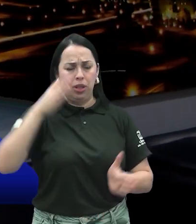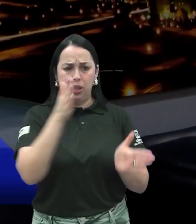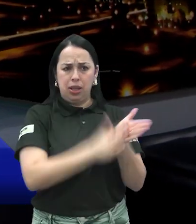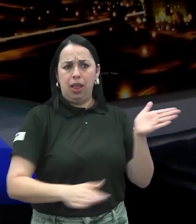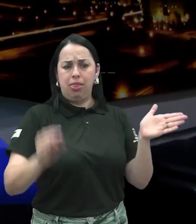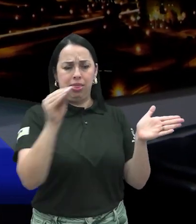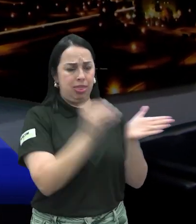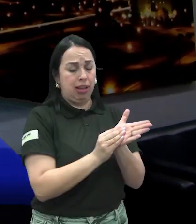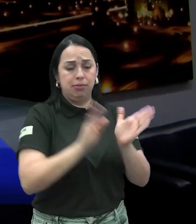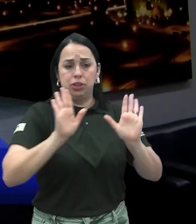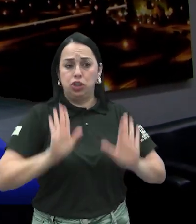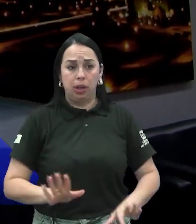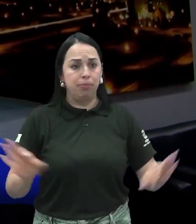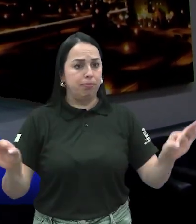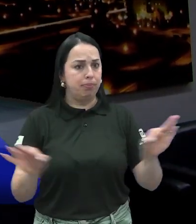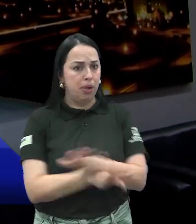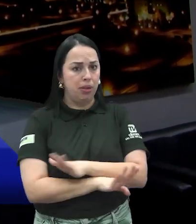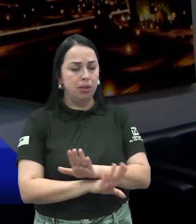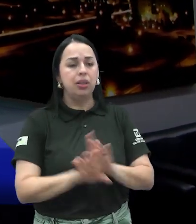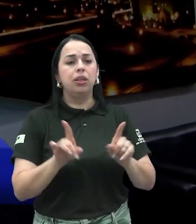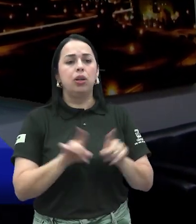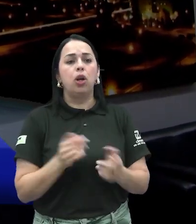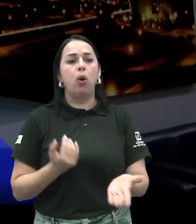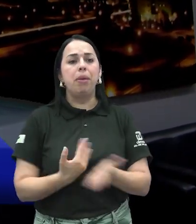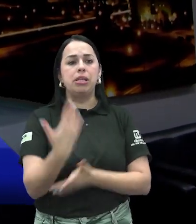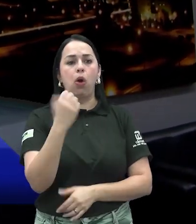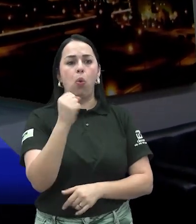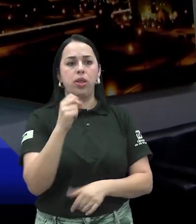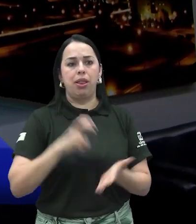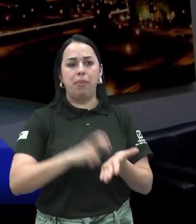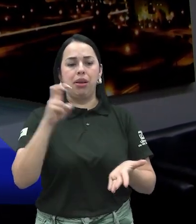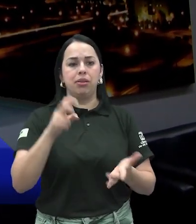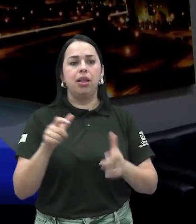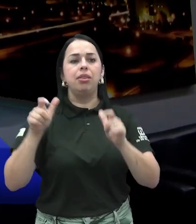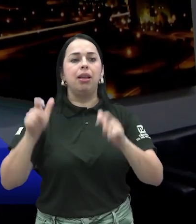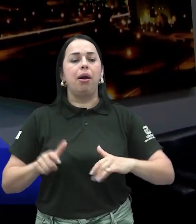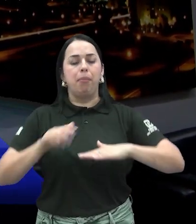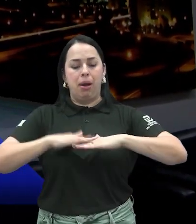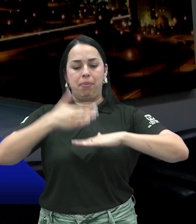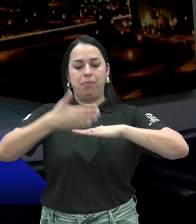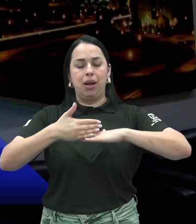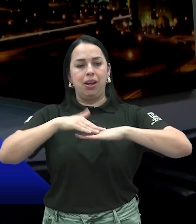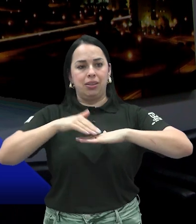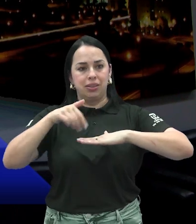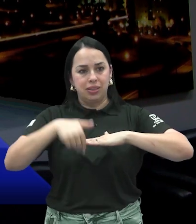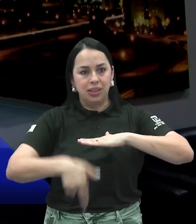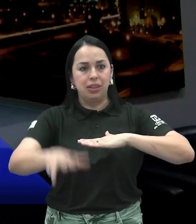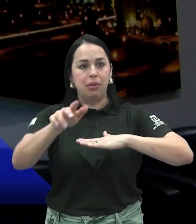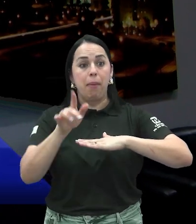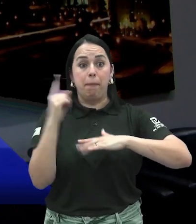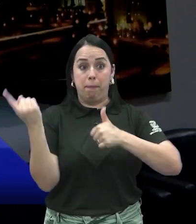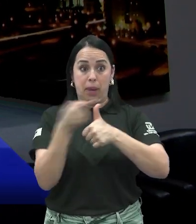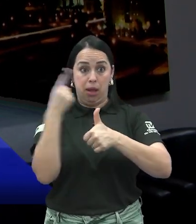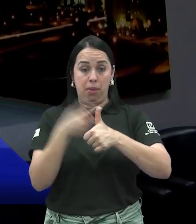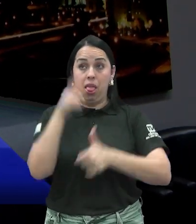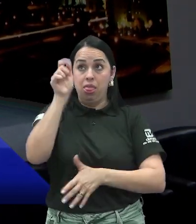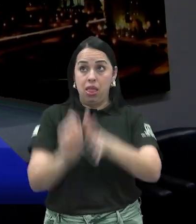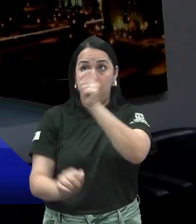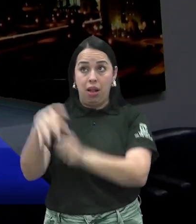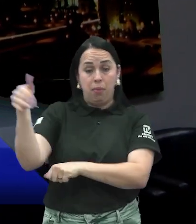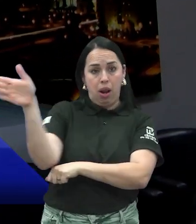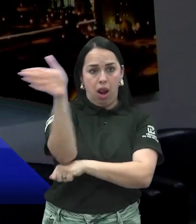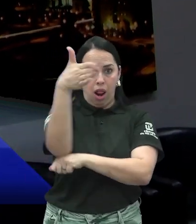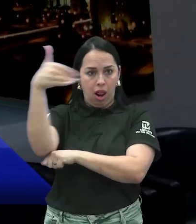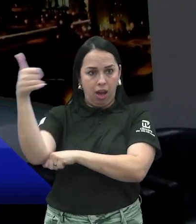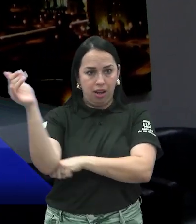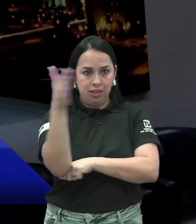dos Campos, né? Um calendário institucional. Tem início às 8 horas da manhã, que vai ser lá na hora do banhado, o hasteamento da bandeira aqui do